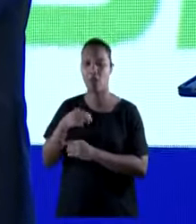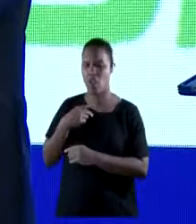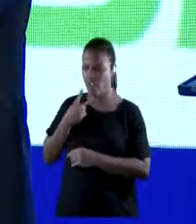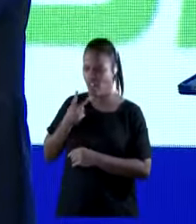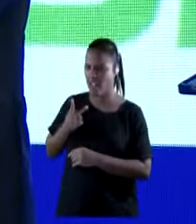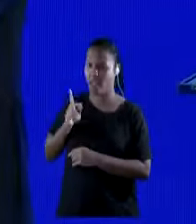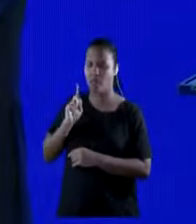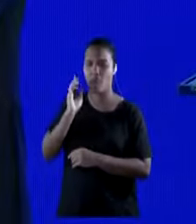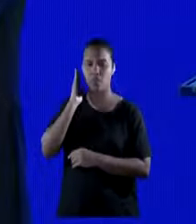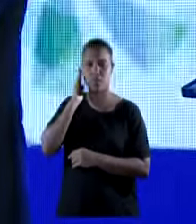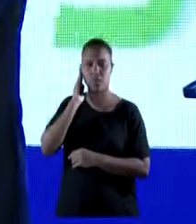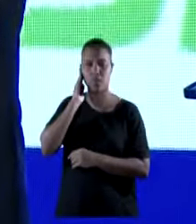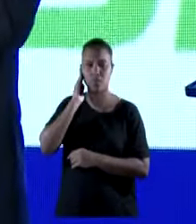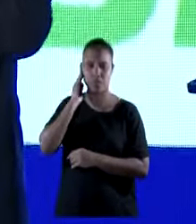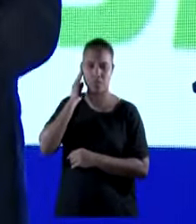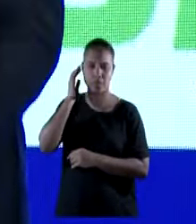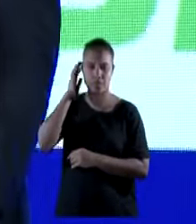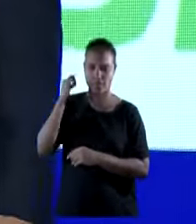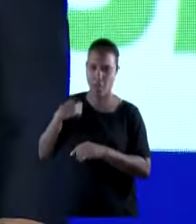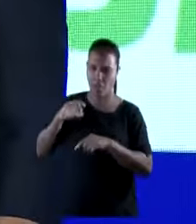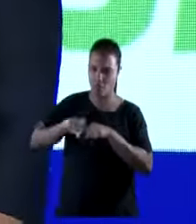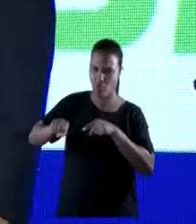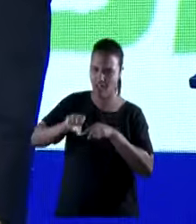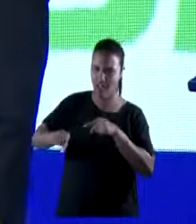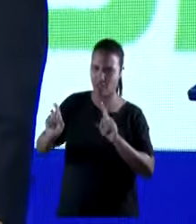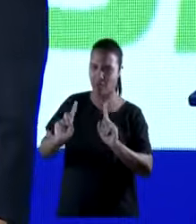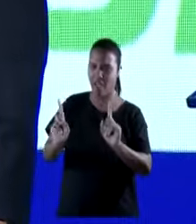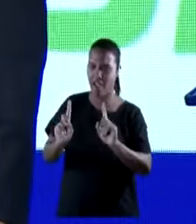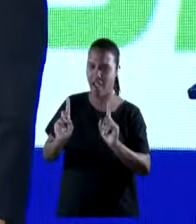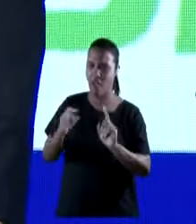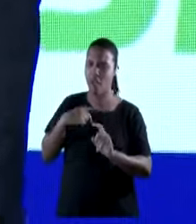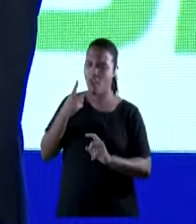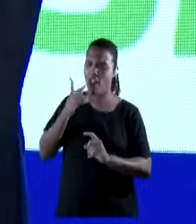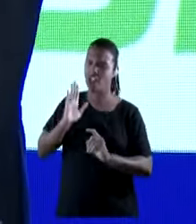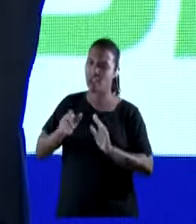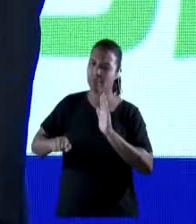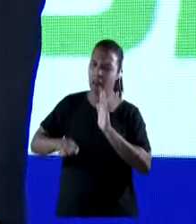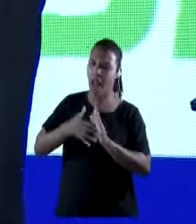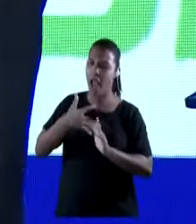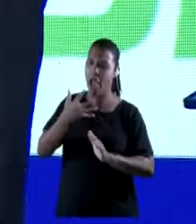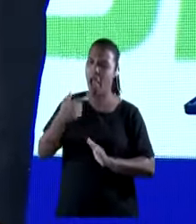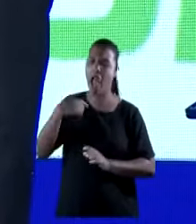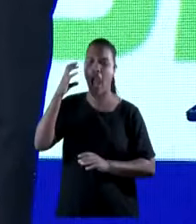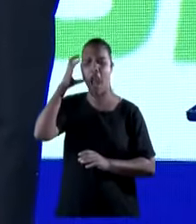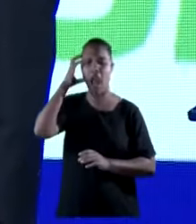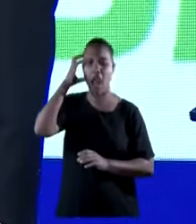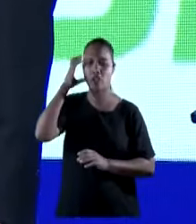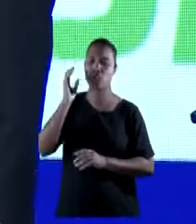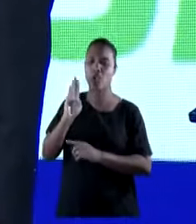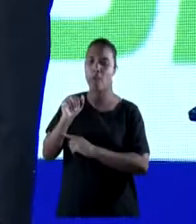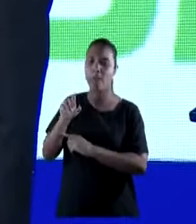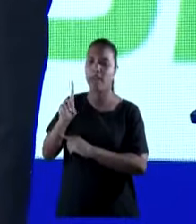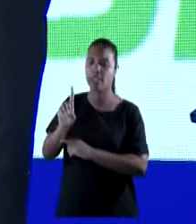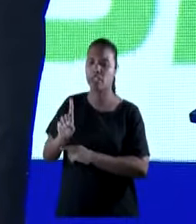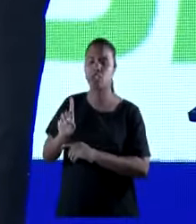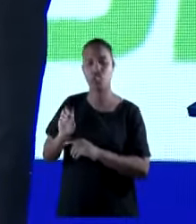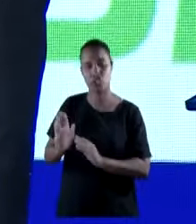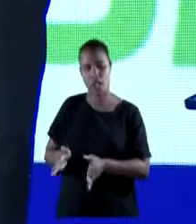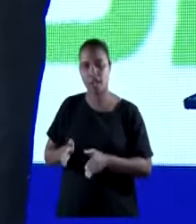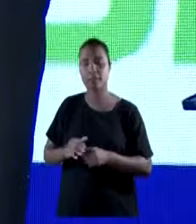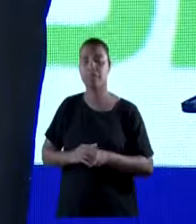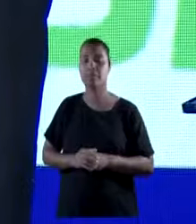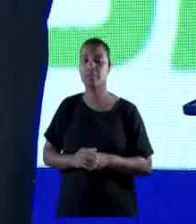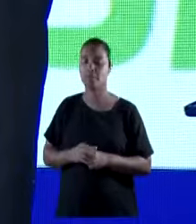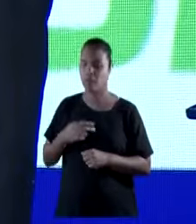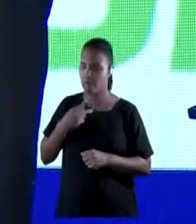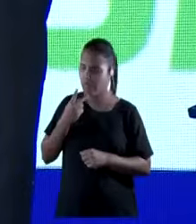aqui para puxar o saco, não puxo o saco de ninguém. É, falei várias vezes na rádio TV Bandeirantes. Porque eu acompanho, como